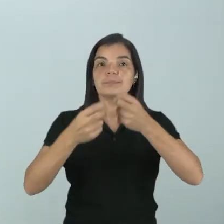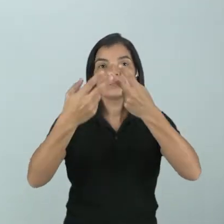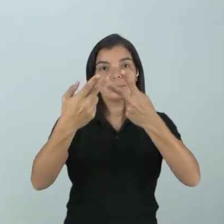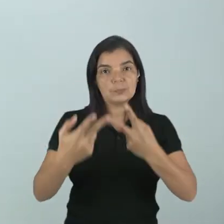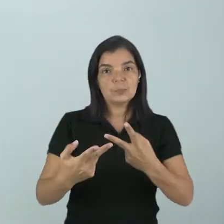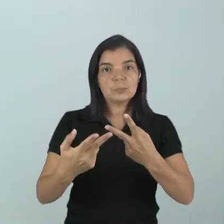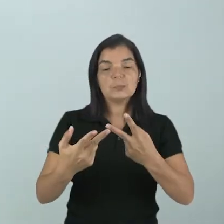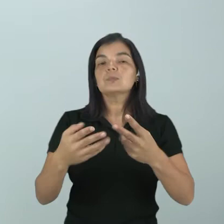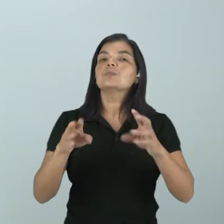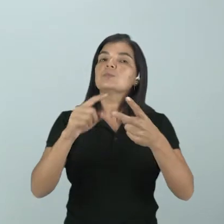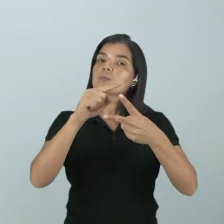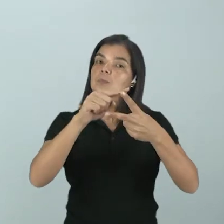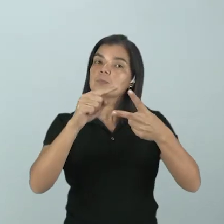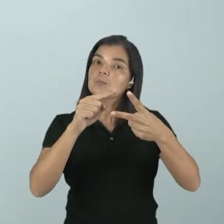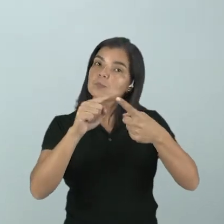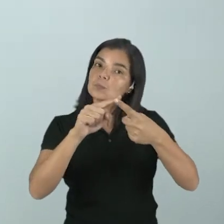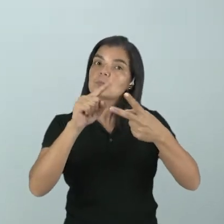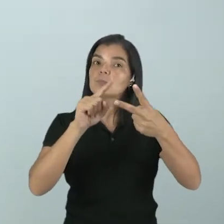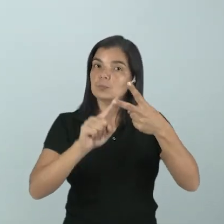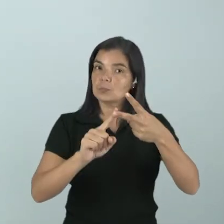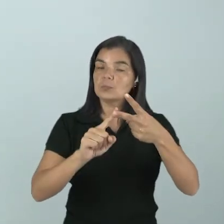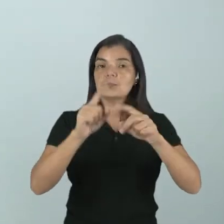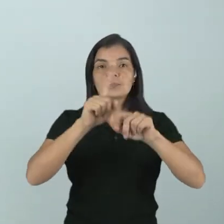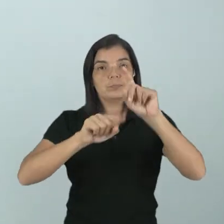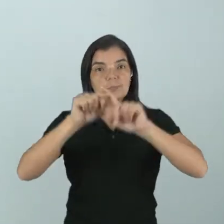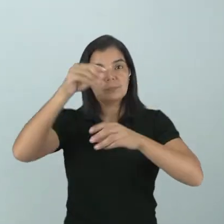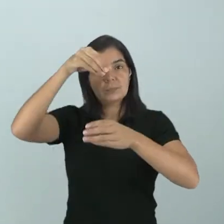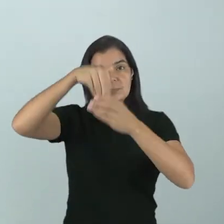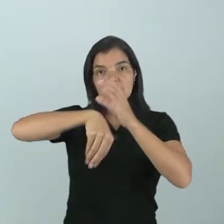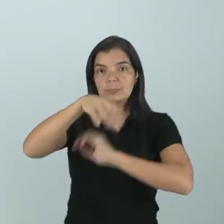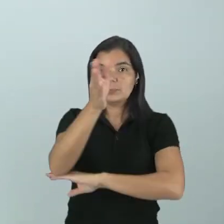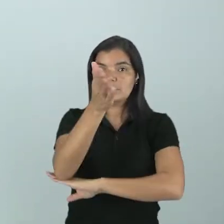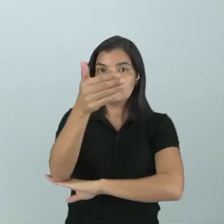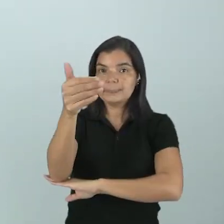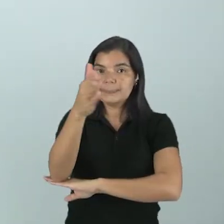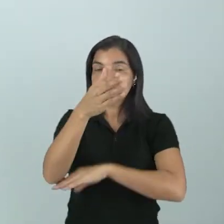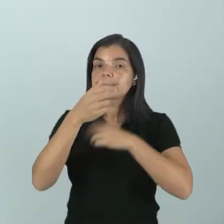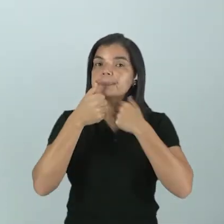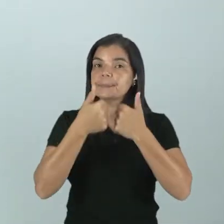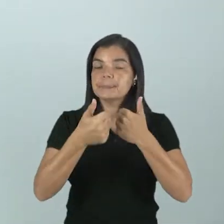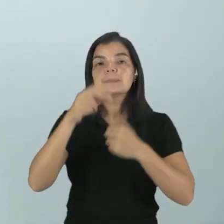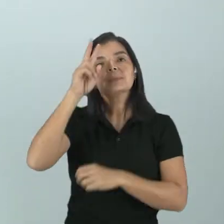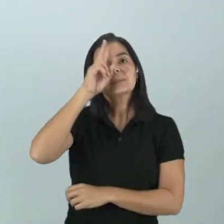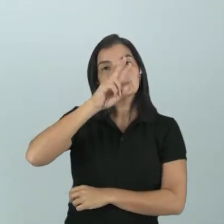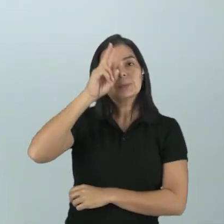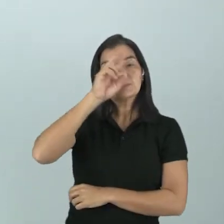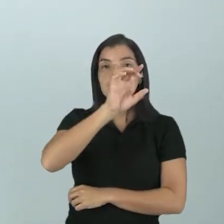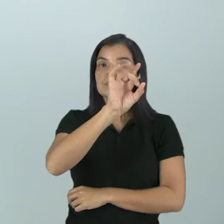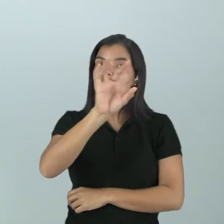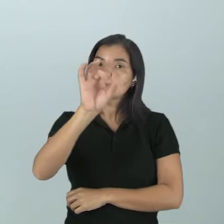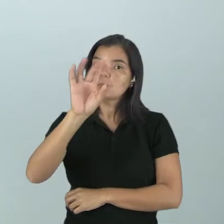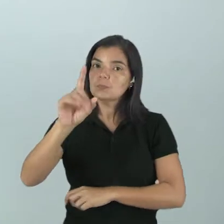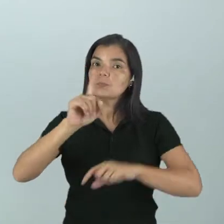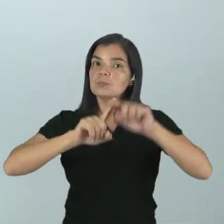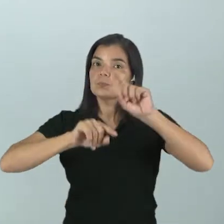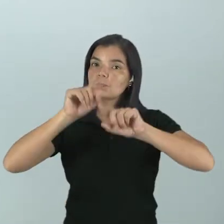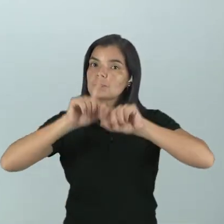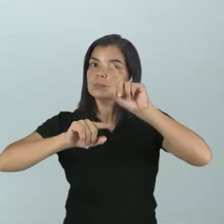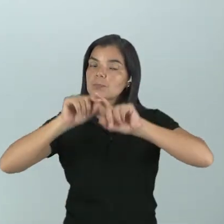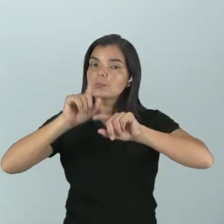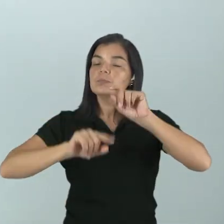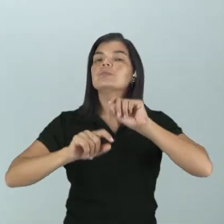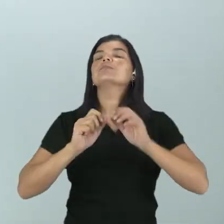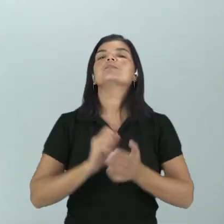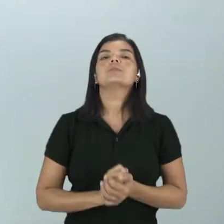pelo menos uma ou duas dessas constelações dentro da bandeira, tá bom? Lembrando que cada uma dessas